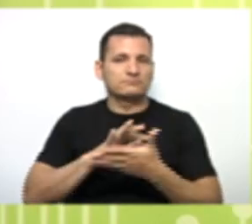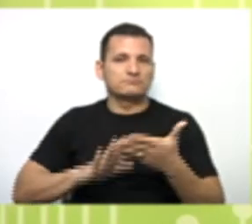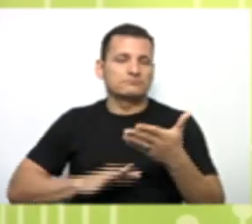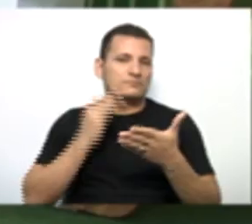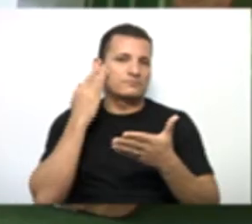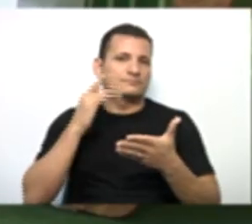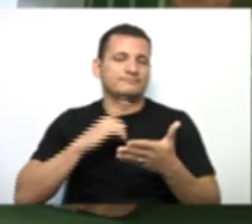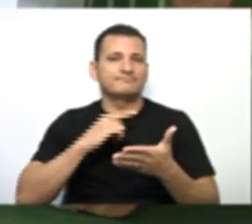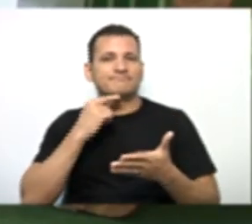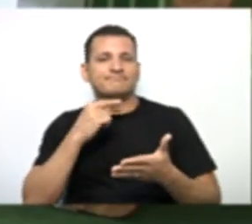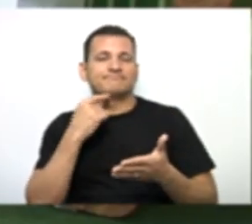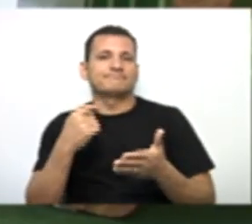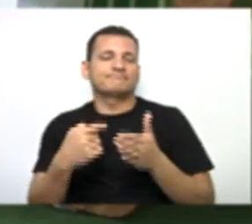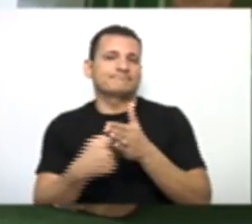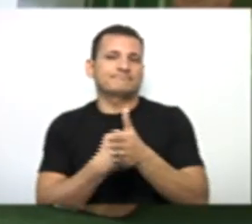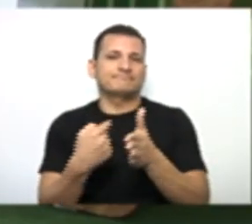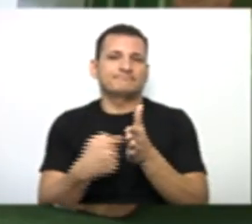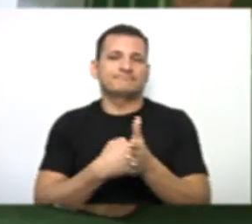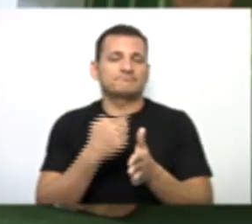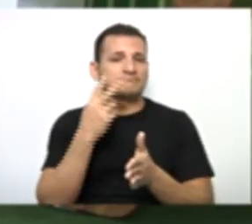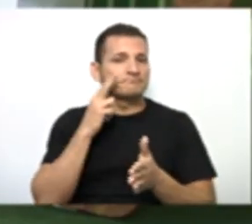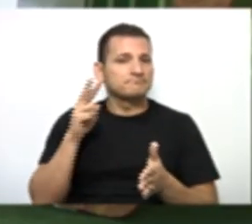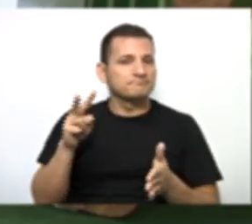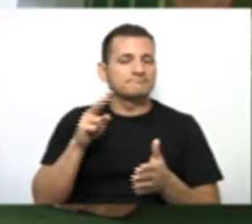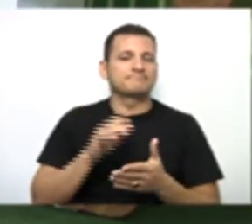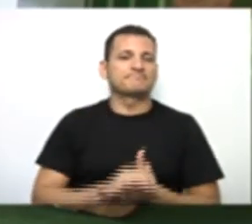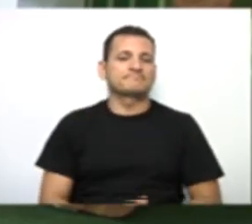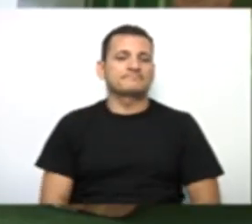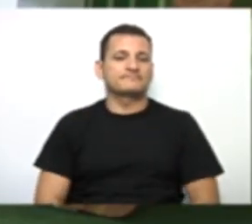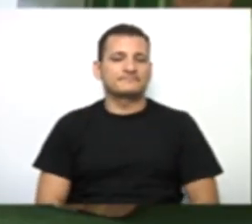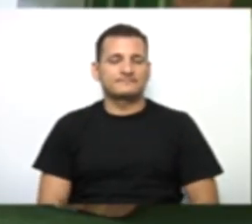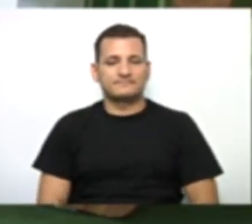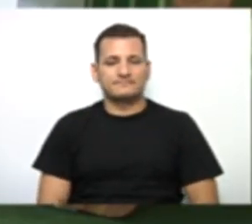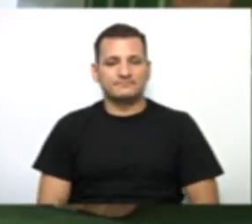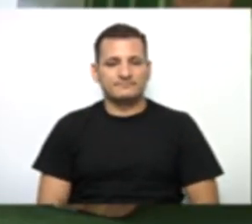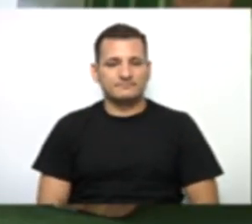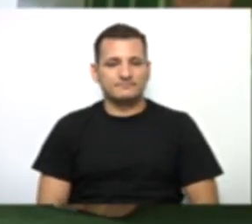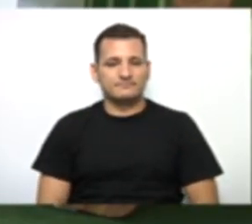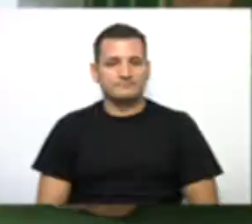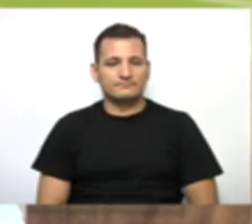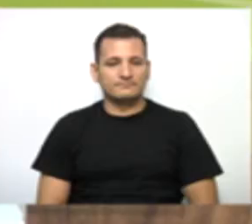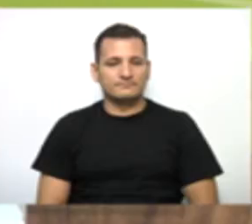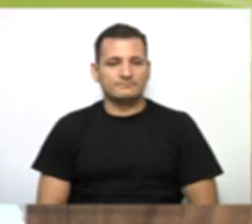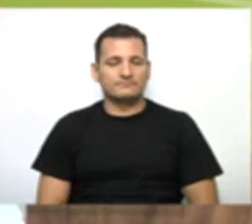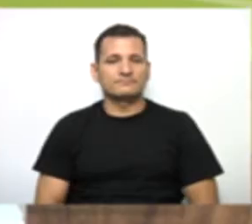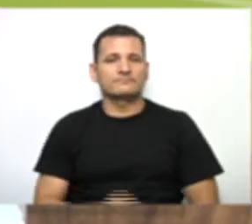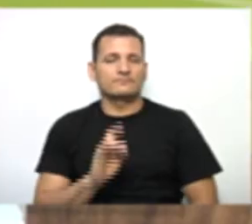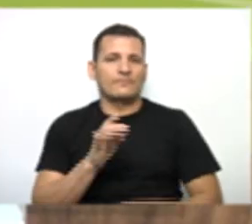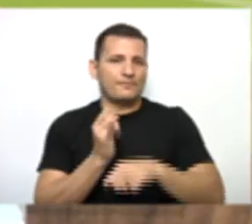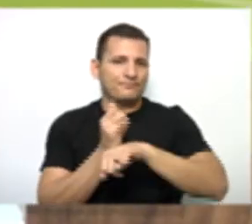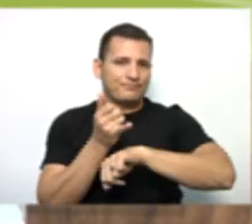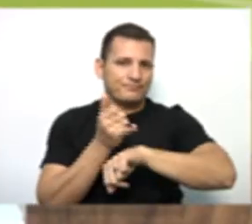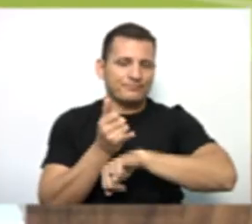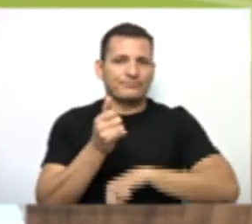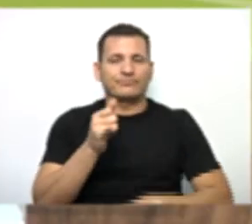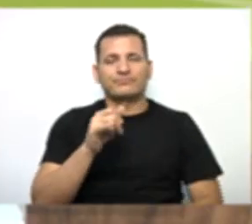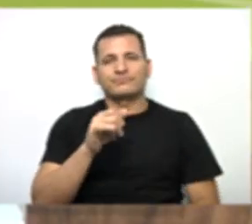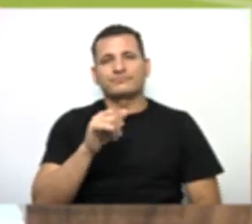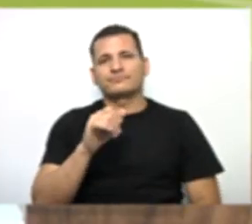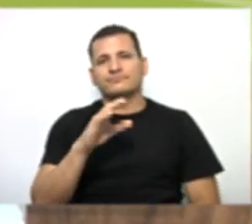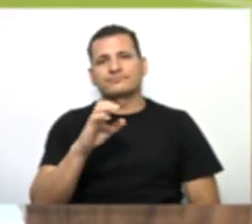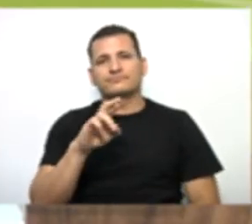perguntas aí, né, professor? Vamos ver o que, tem, a gente vai ter aí para... Por enquanto, só as participações lá de Cerejeiras,